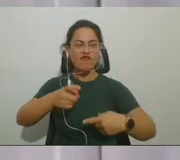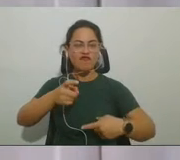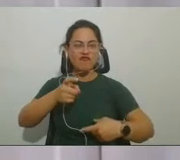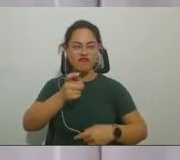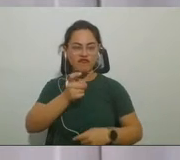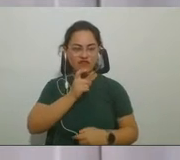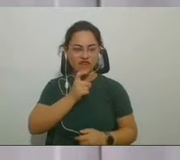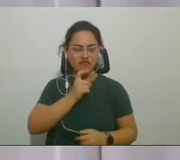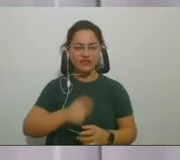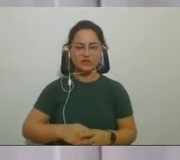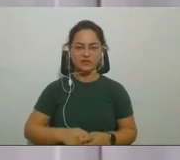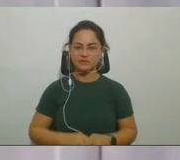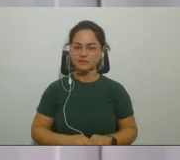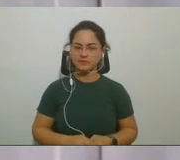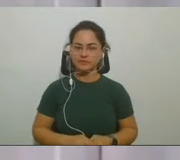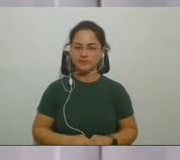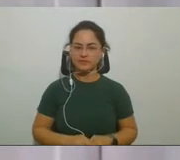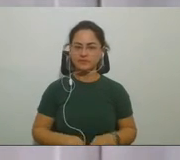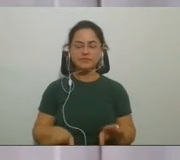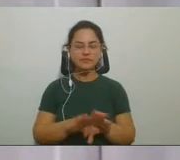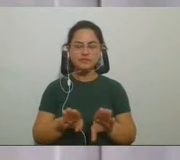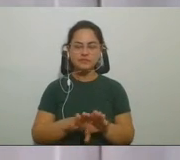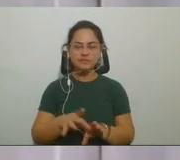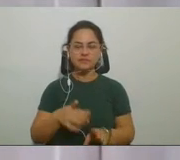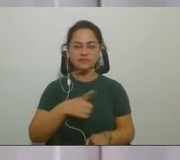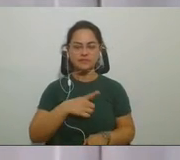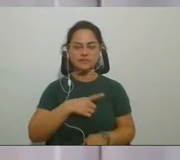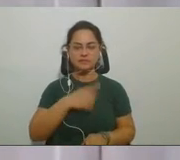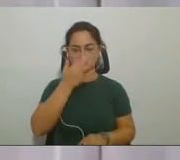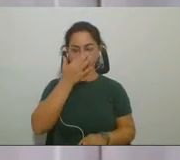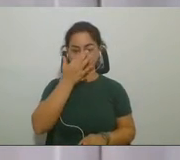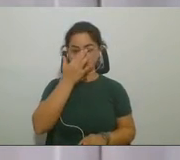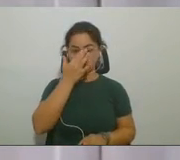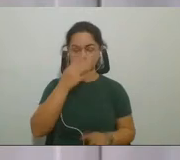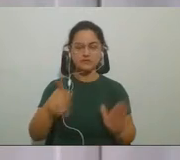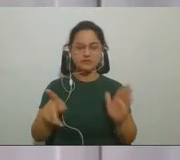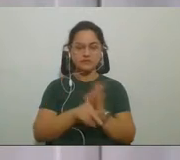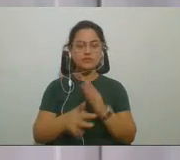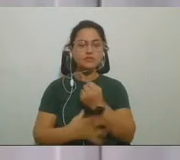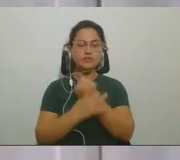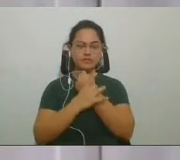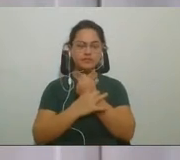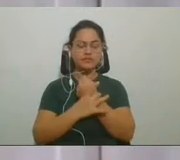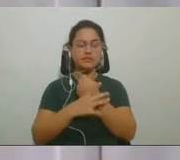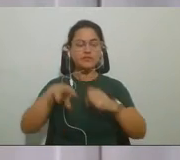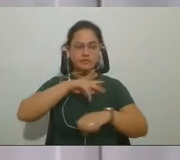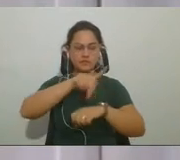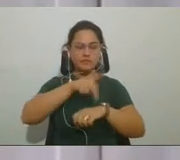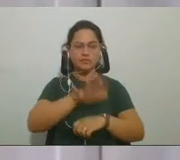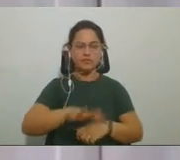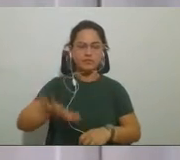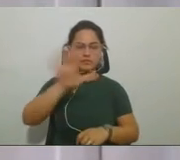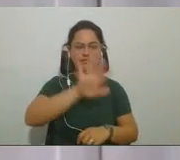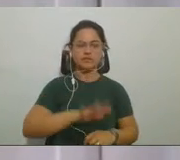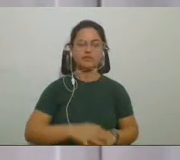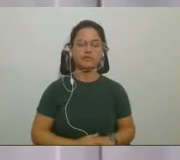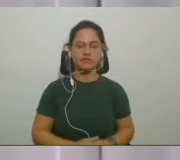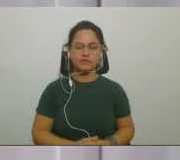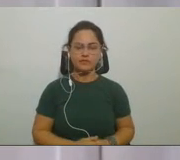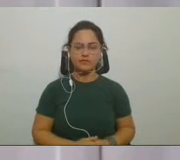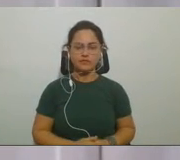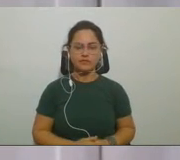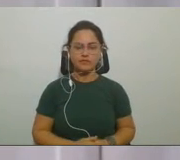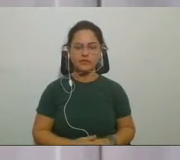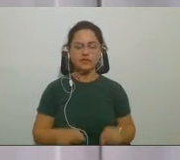e da doutrina da segurança nacional? E, claro, a